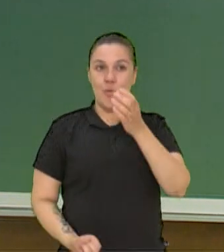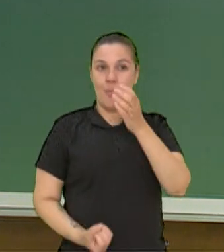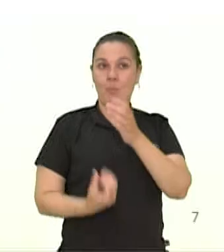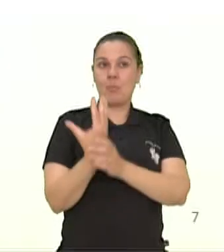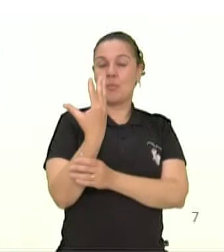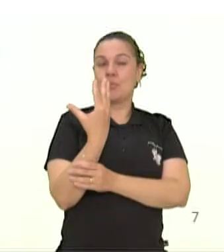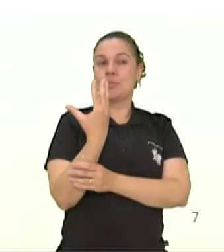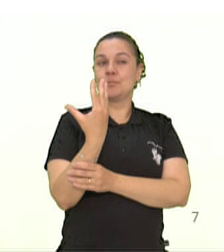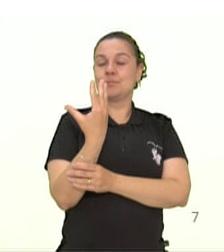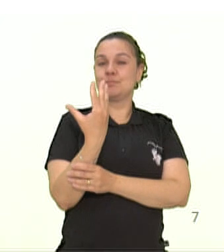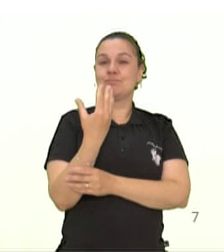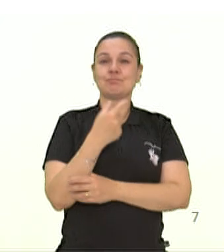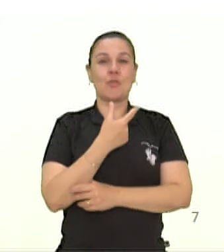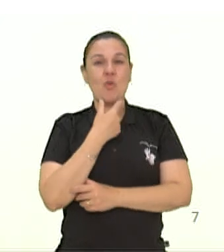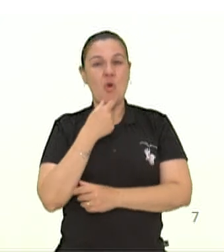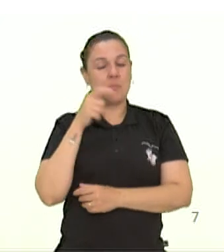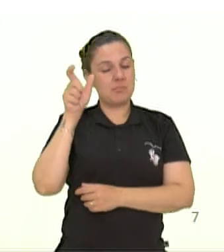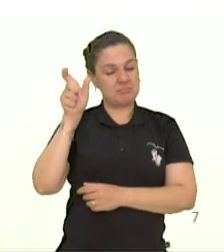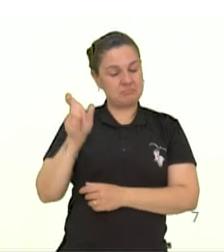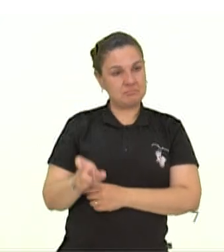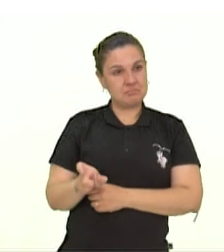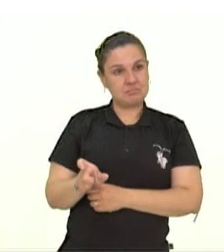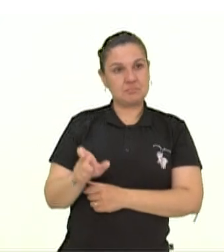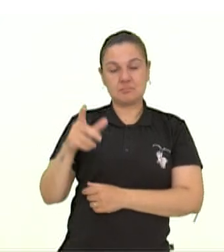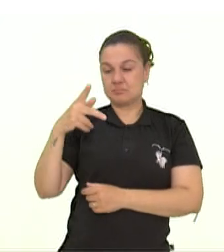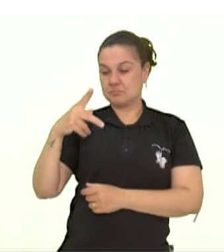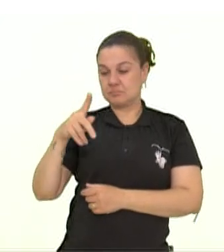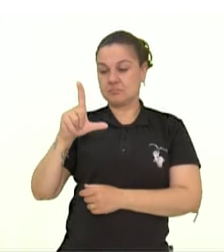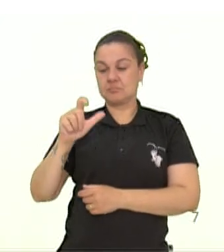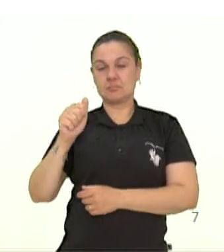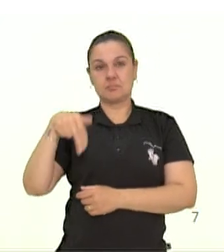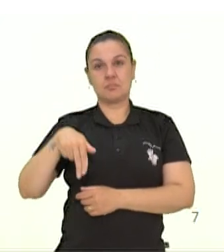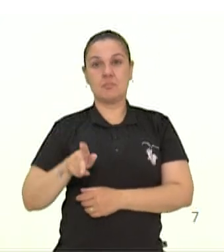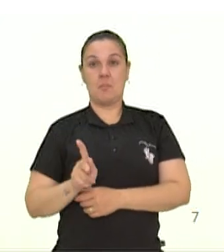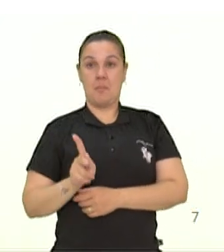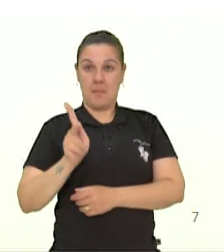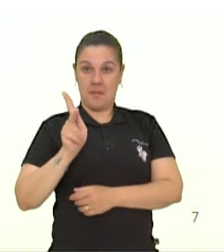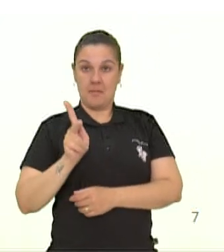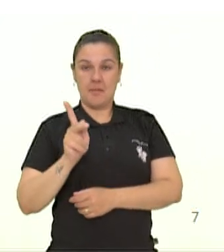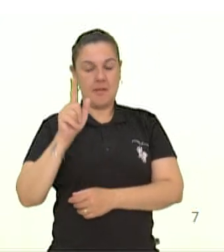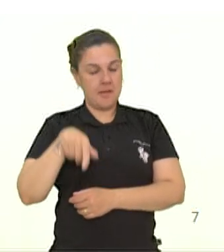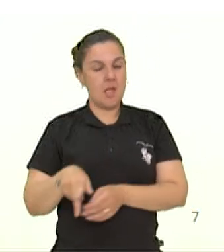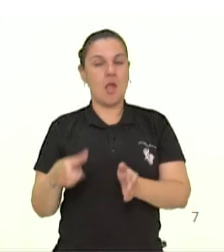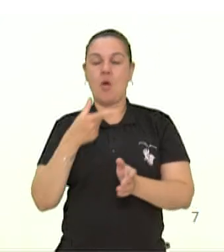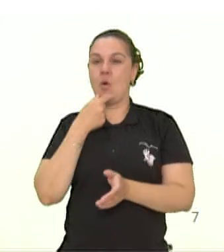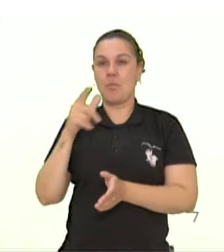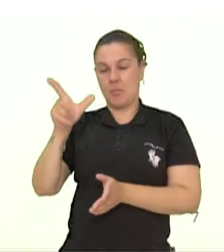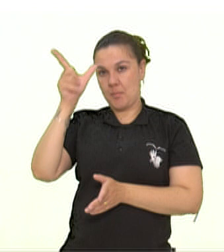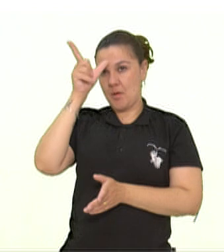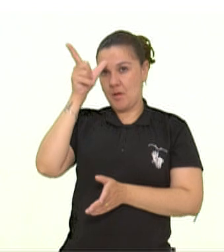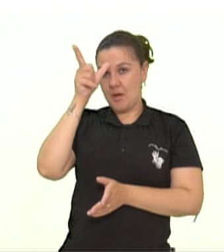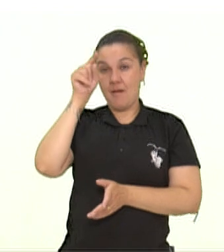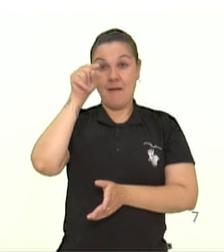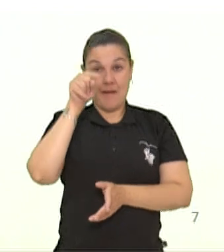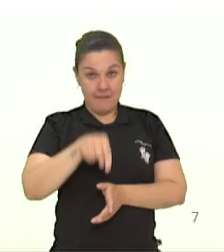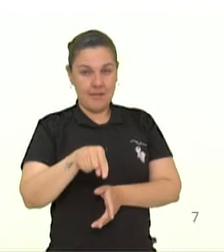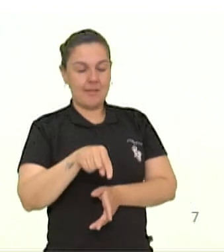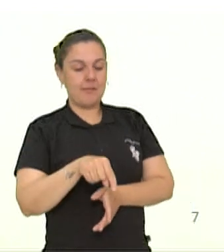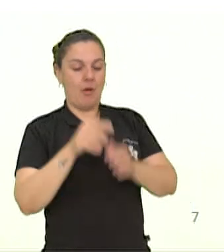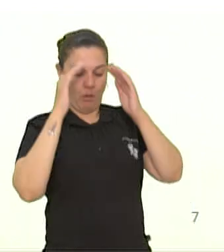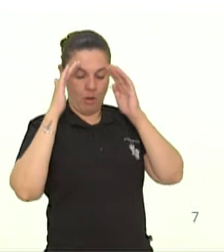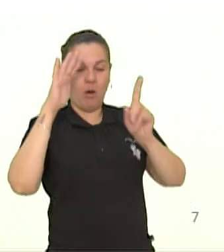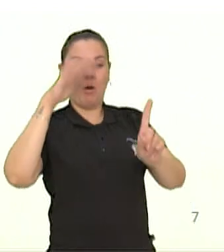aí, o Max Planck. O Max Planck é um alemão, pessoal. Cara, ele é considerado o pai da mecânica quântica.